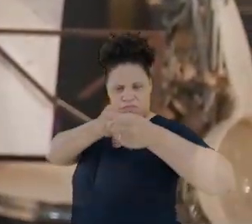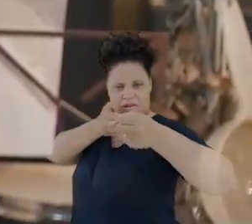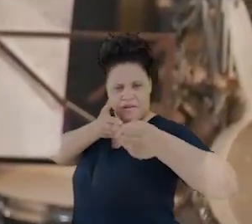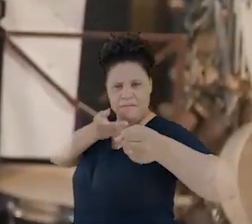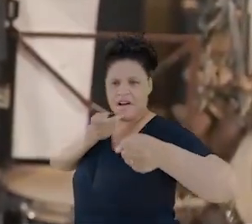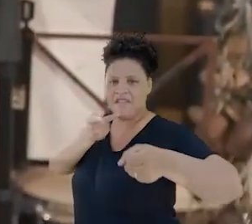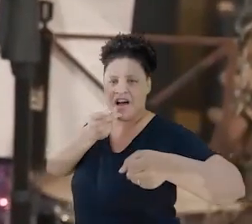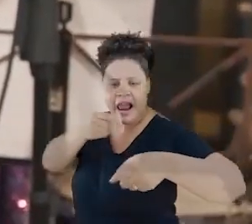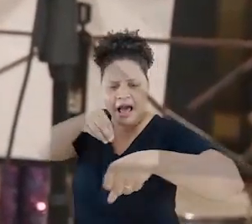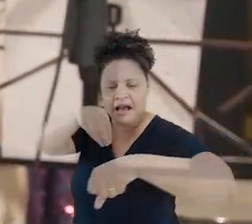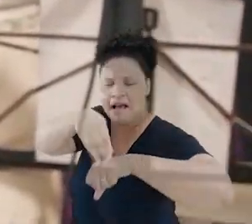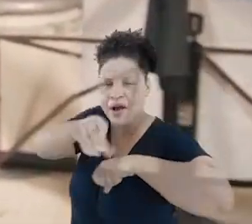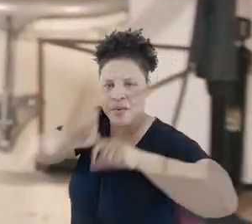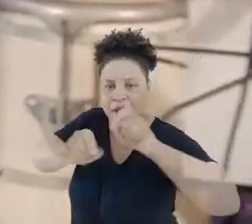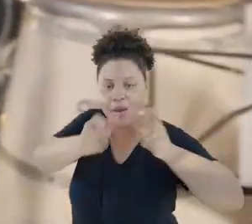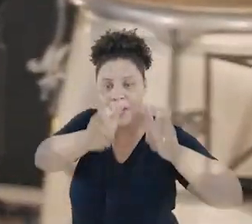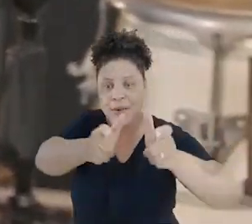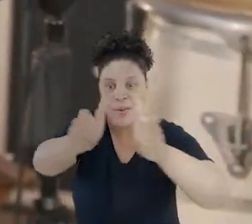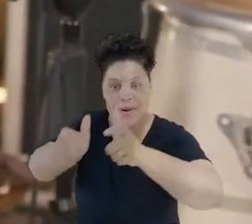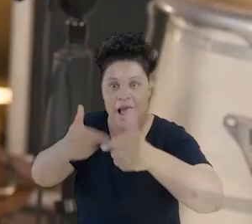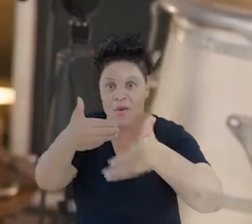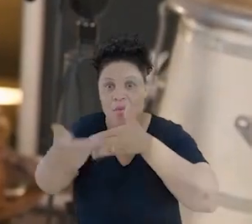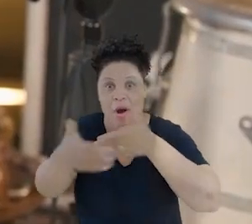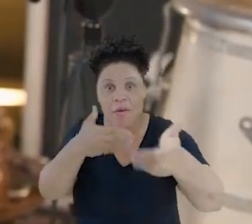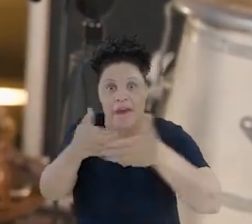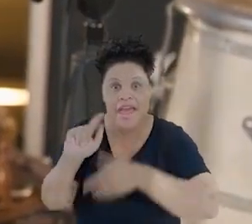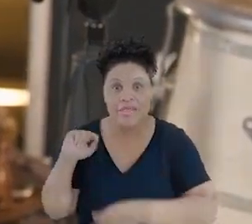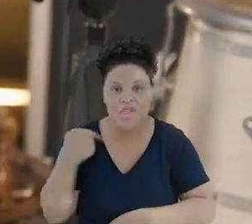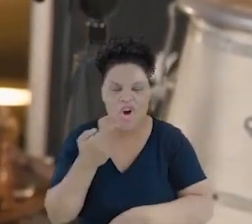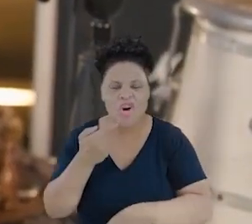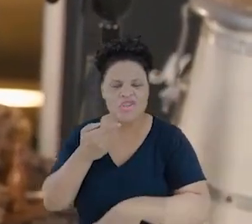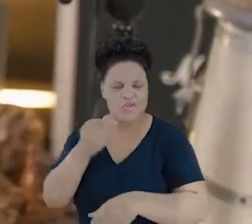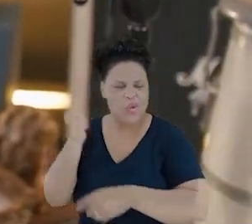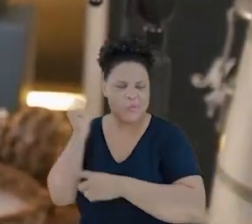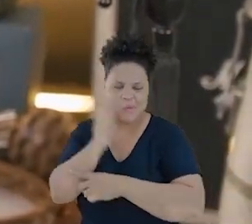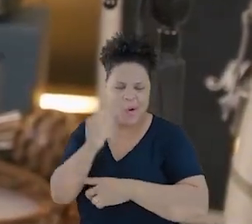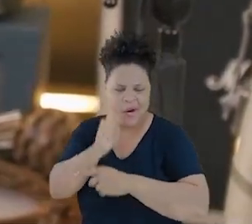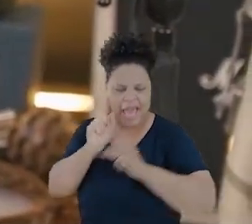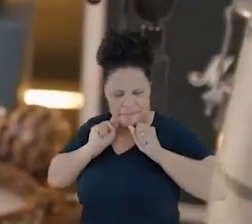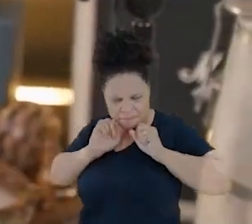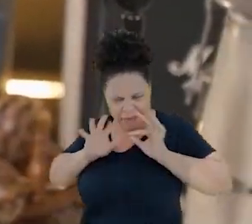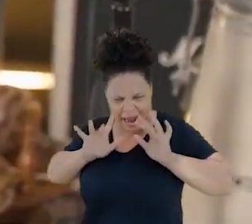é o nosso lugar. Ocupa tudo, moleque! Vai!